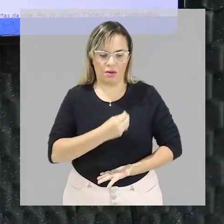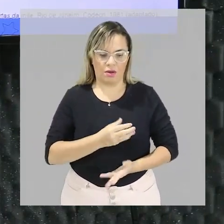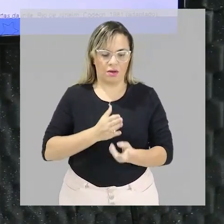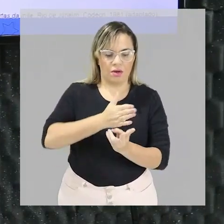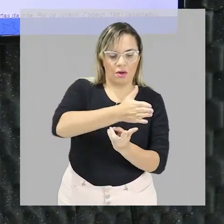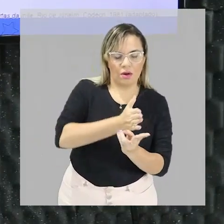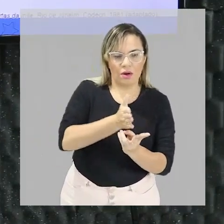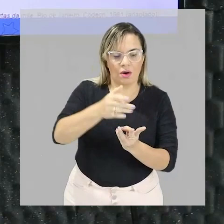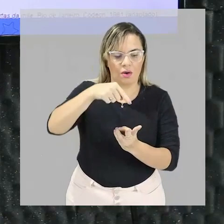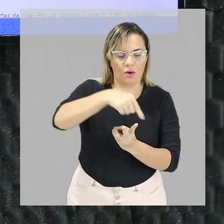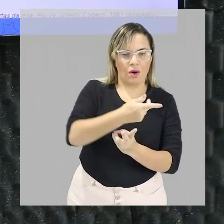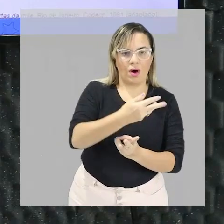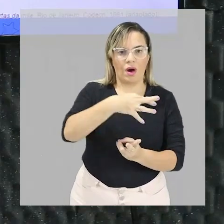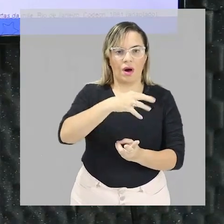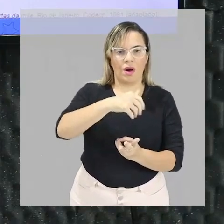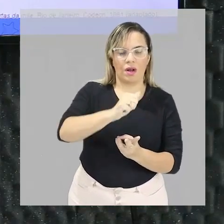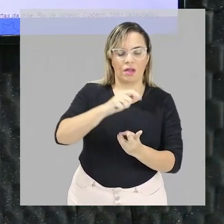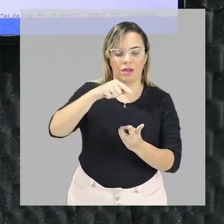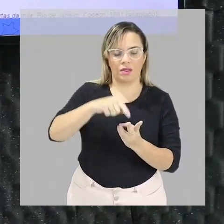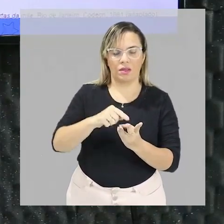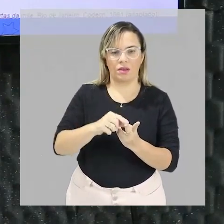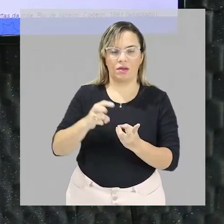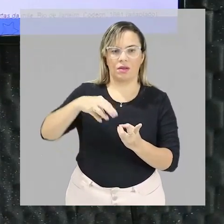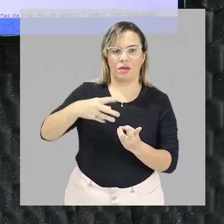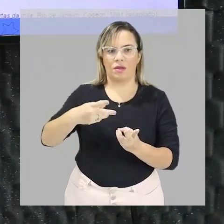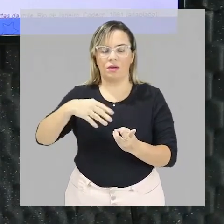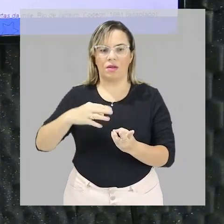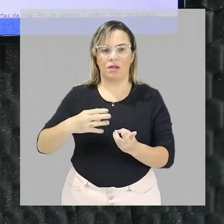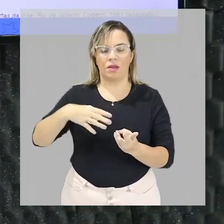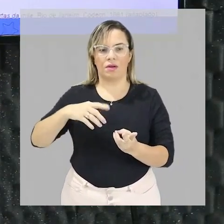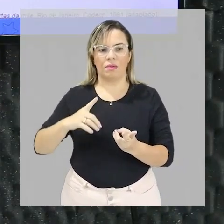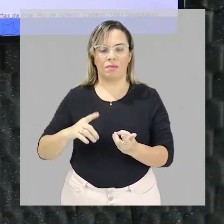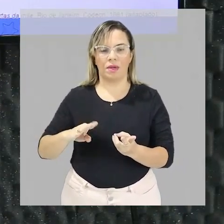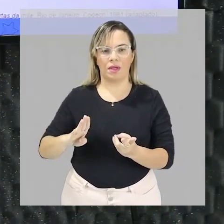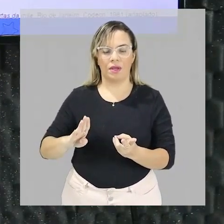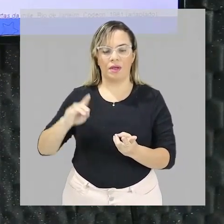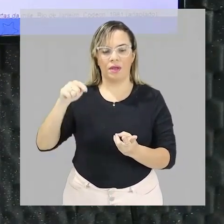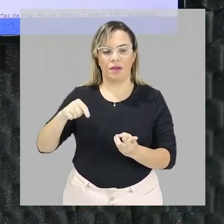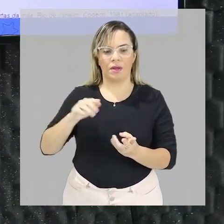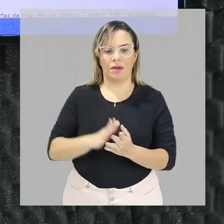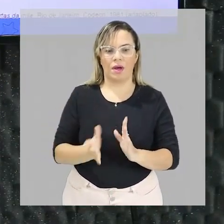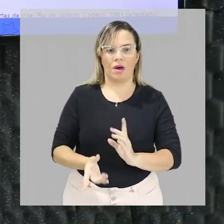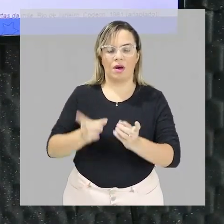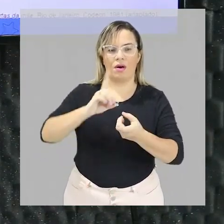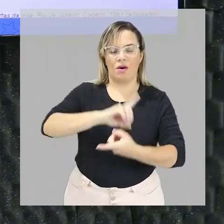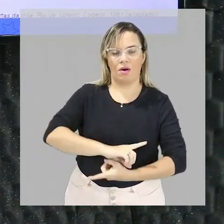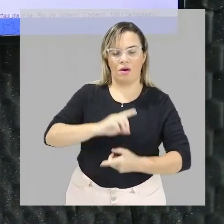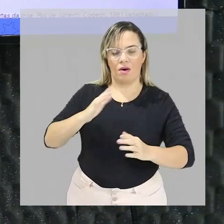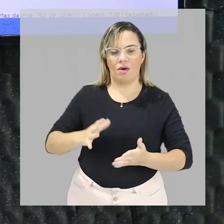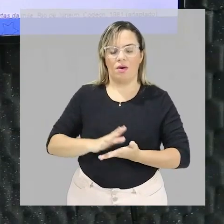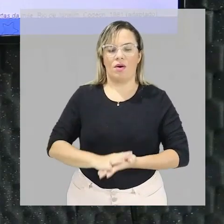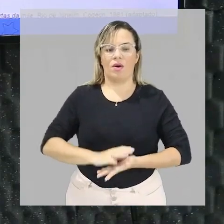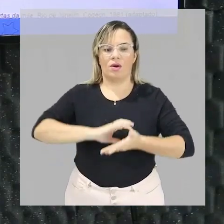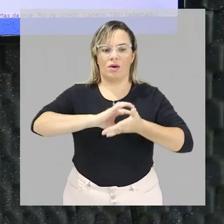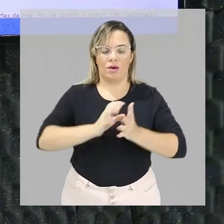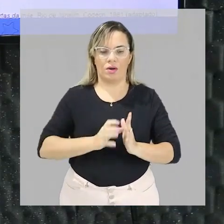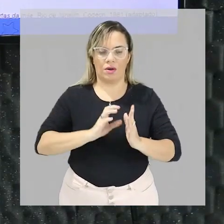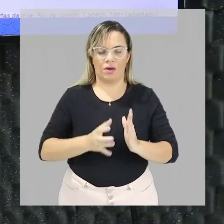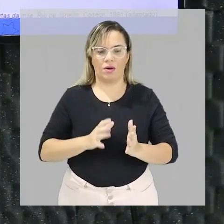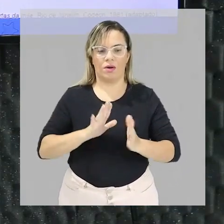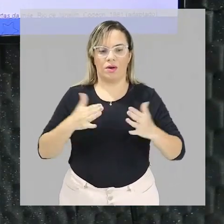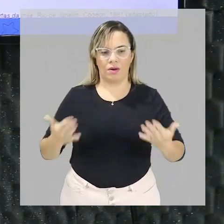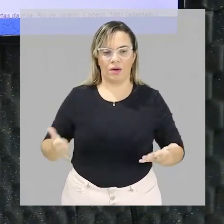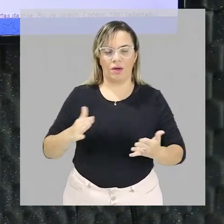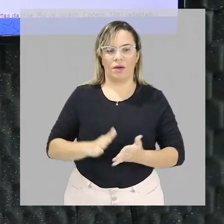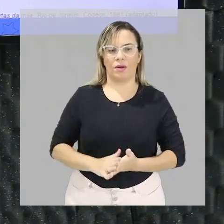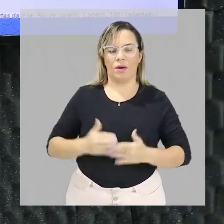situação, do governo, e o MDB, que funcionava aí como uma oposição, até certa forma, consentida. E a abertura, ela é lenta,